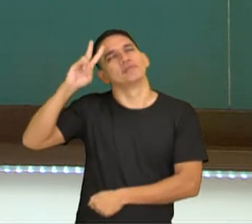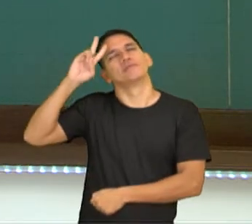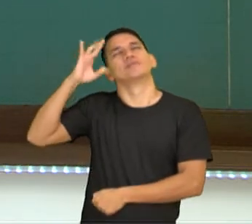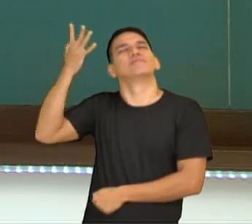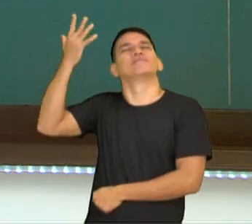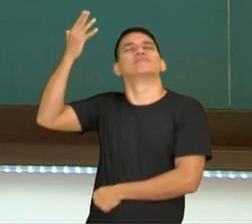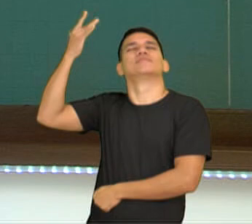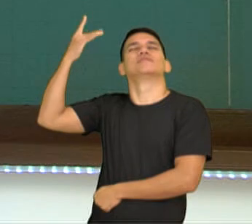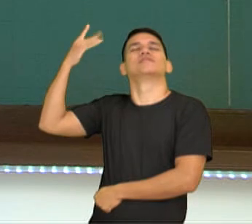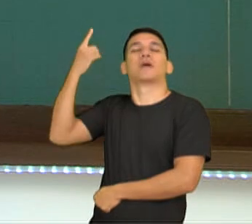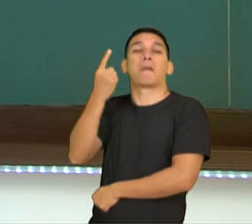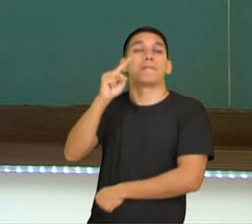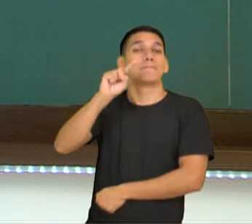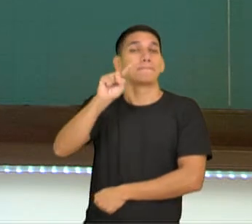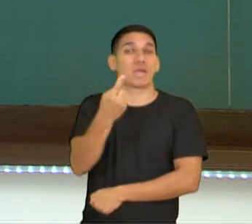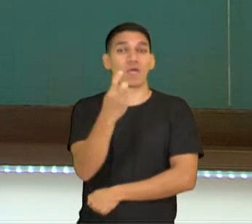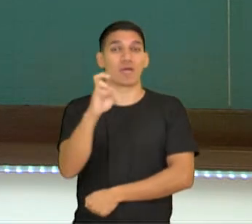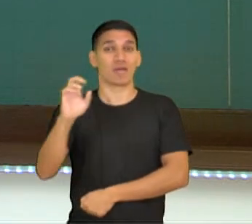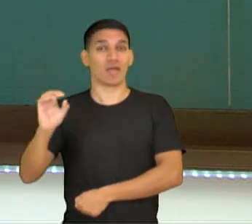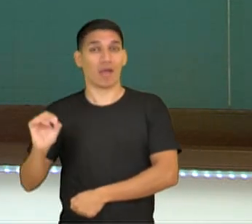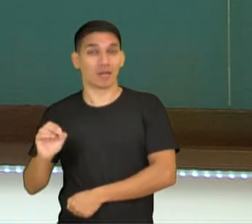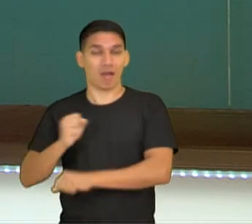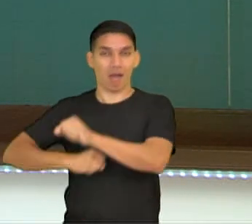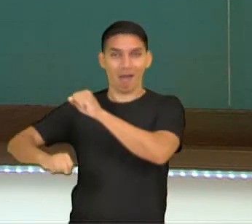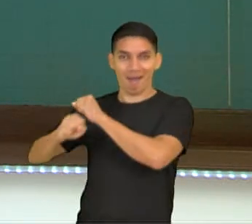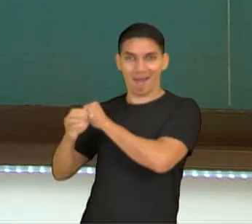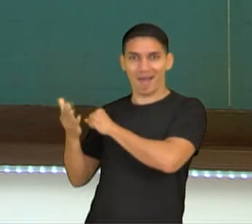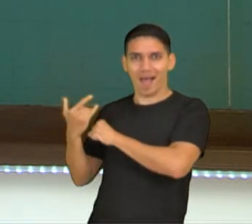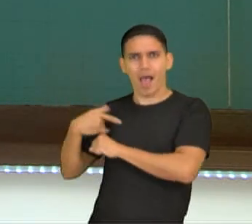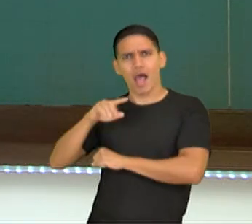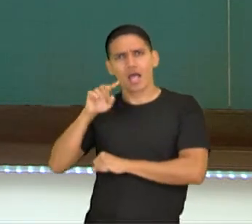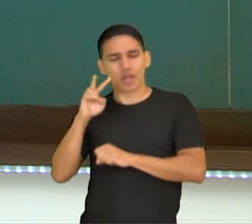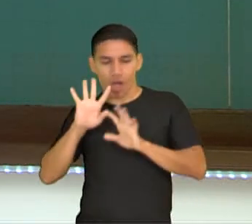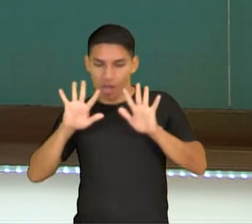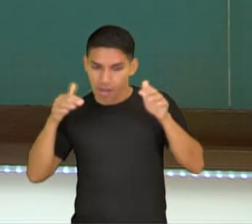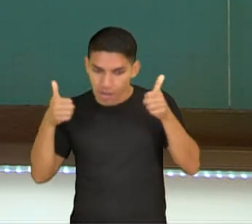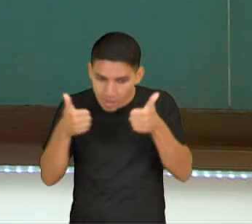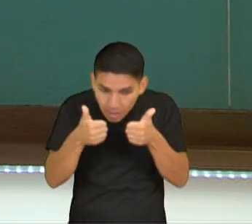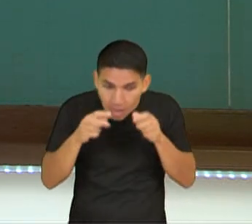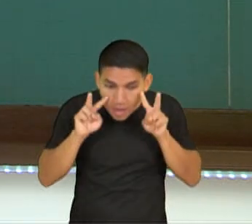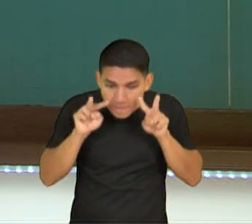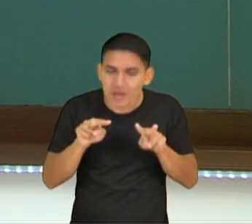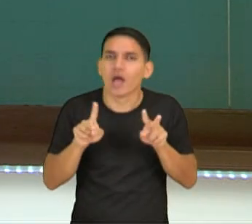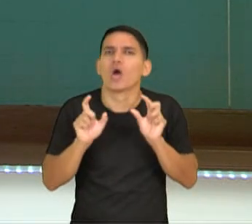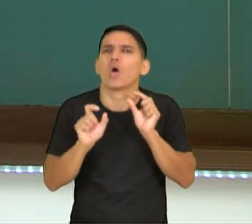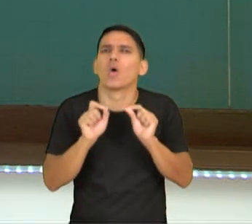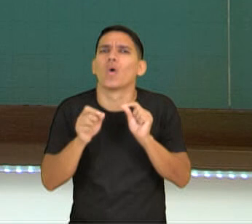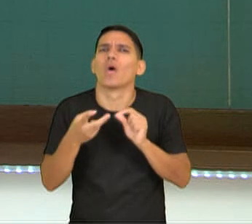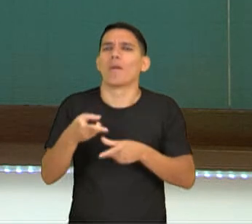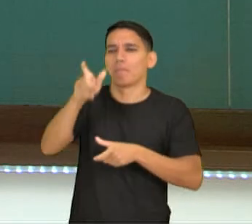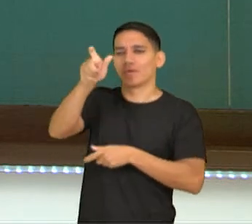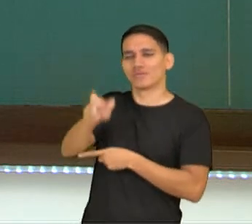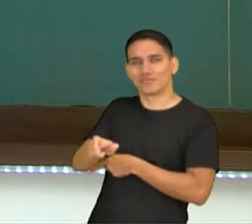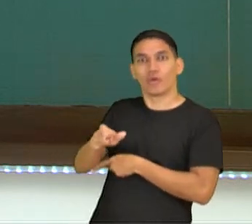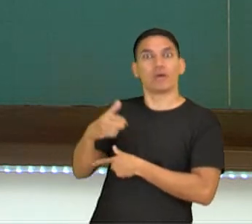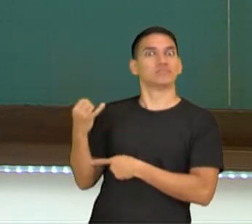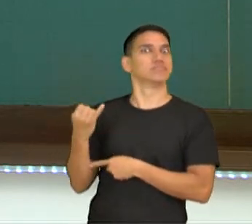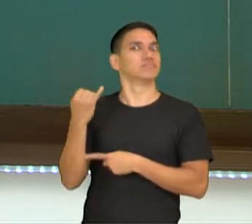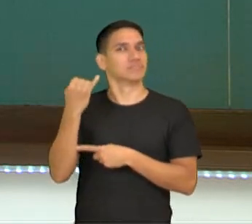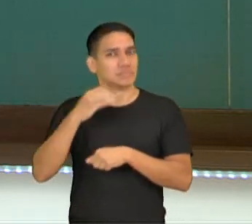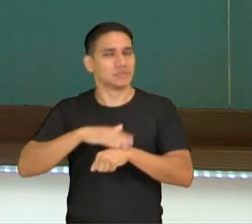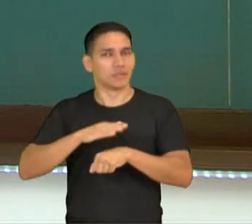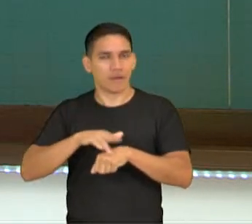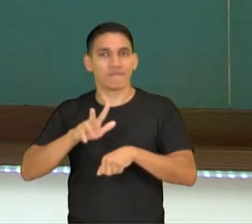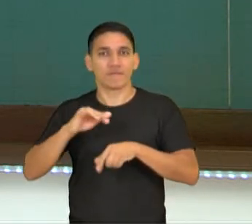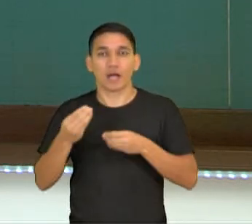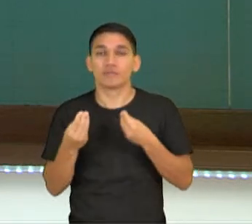para 1500 anos atrás, para que a gente possa olhar de pertinho esse filósofo tão importante que vai trazer para